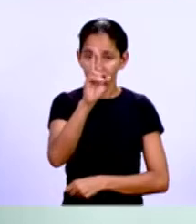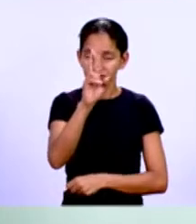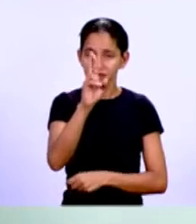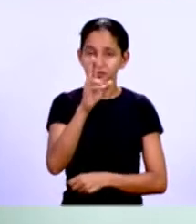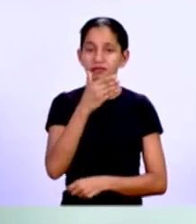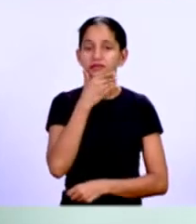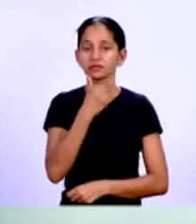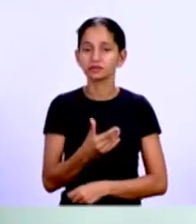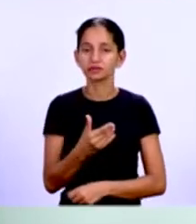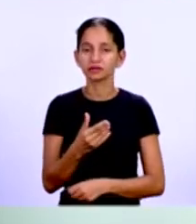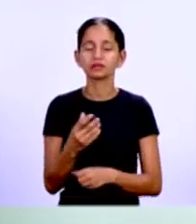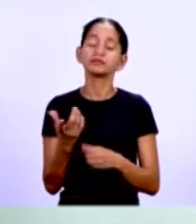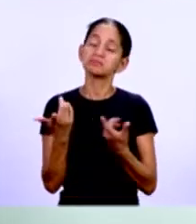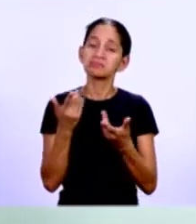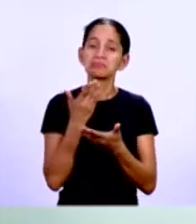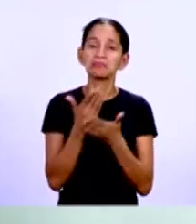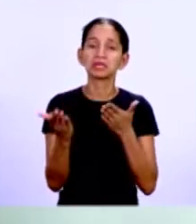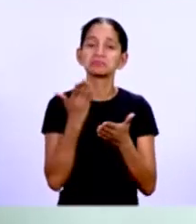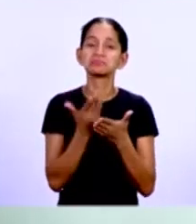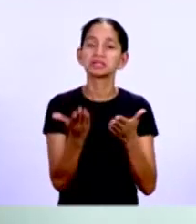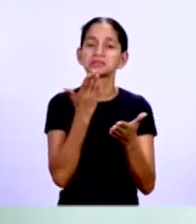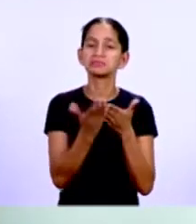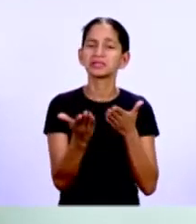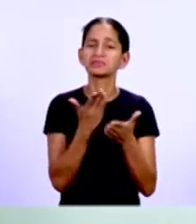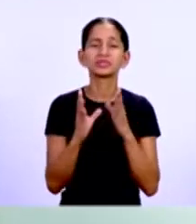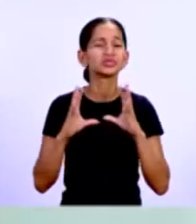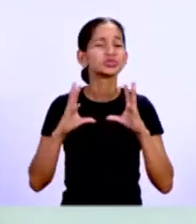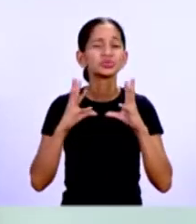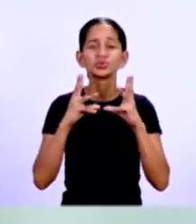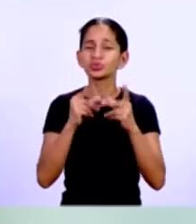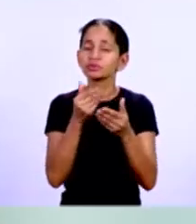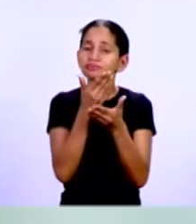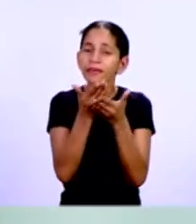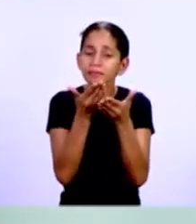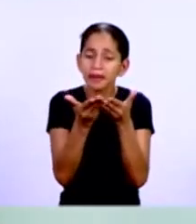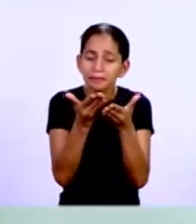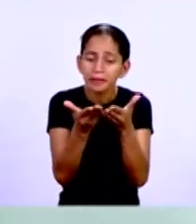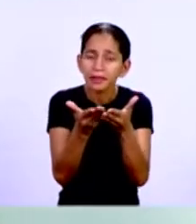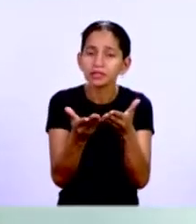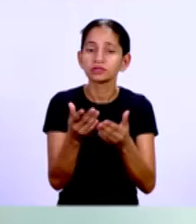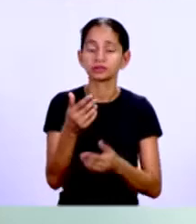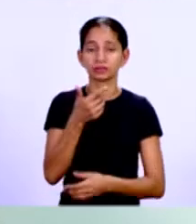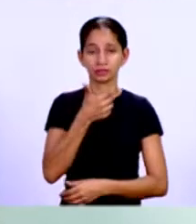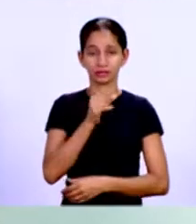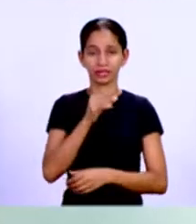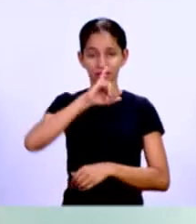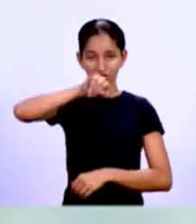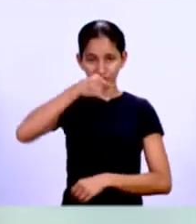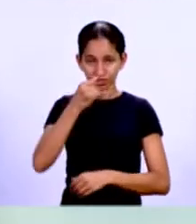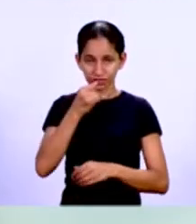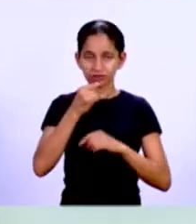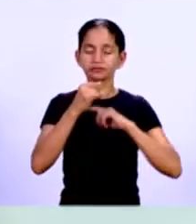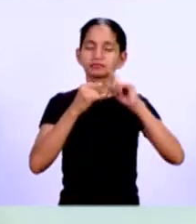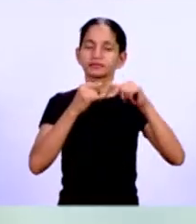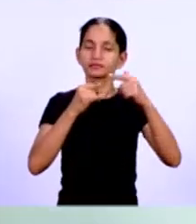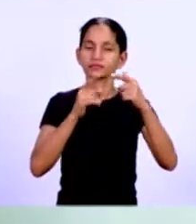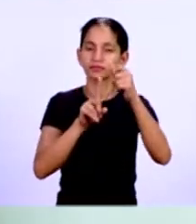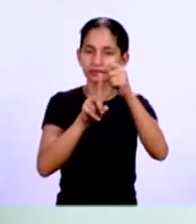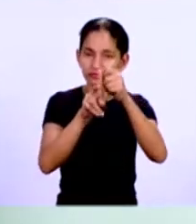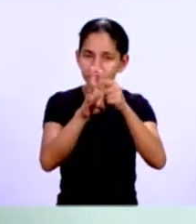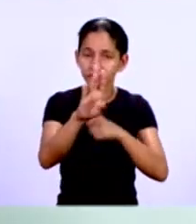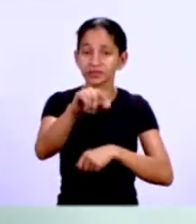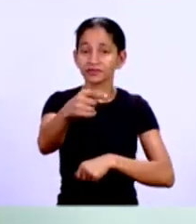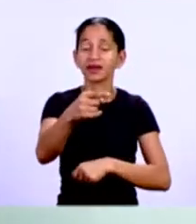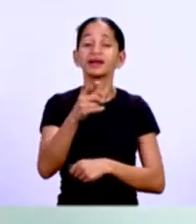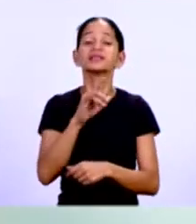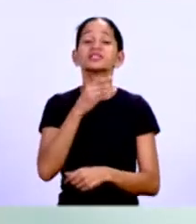você tem R$8 só em poder de compra. Porque o que você comprava com R$10 no começo do ano, você não compra mais no